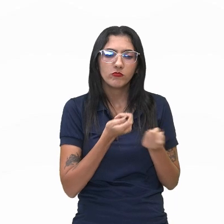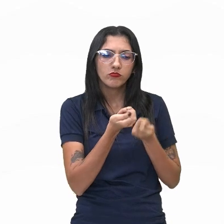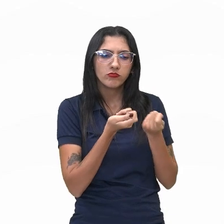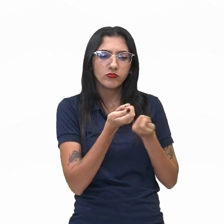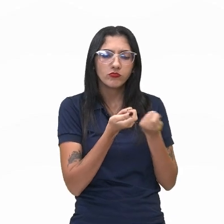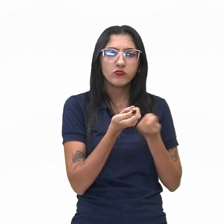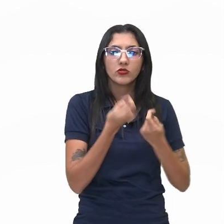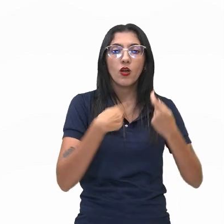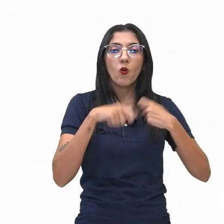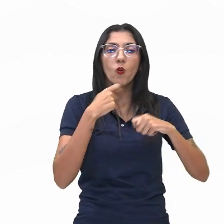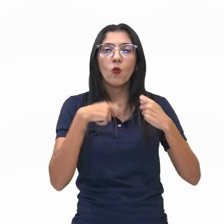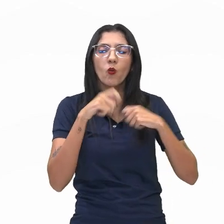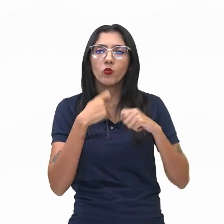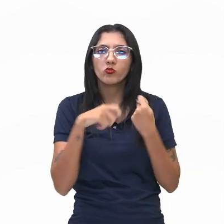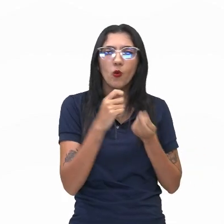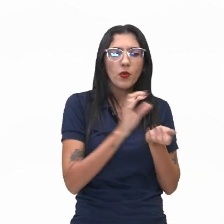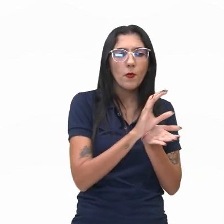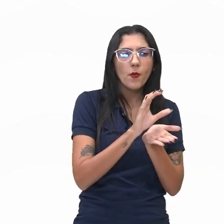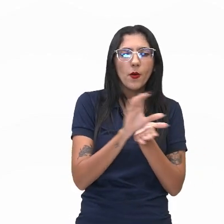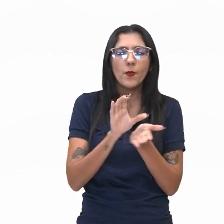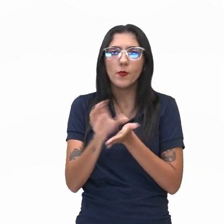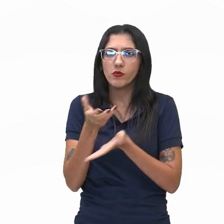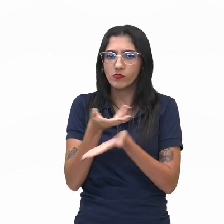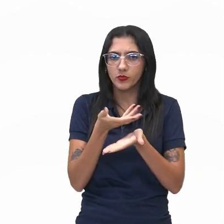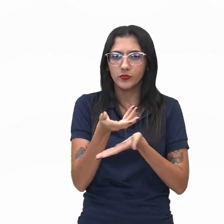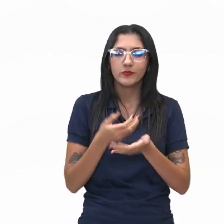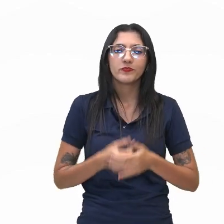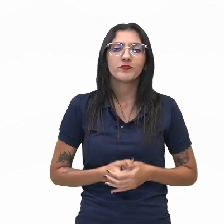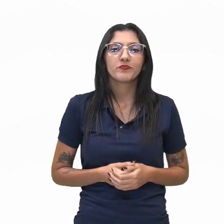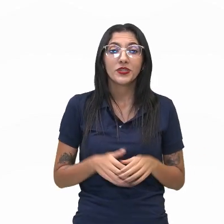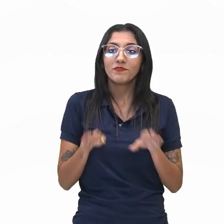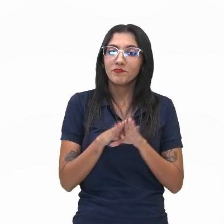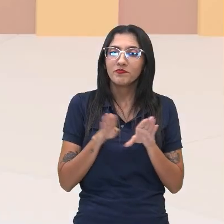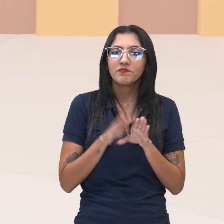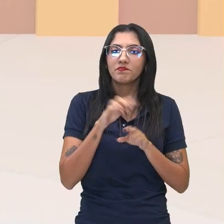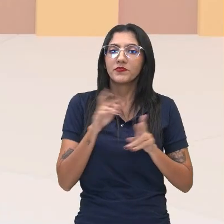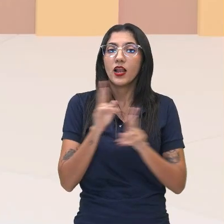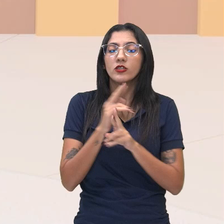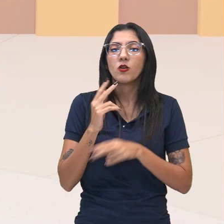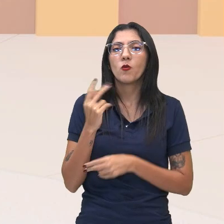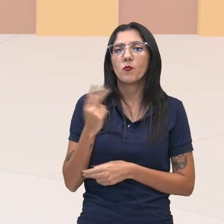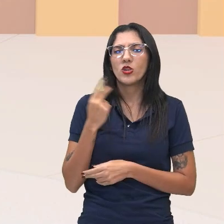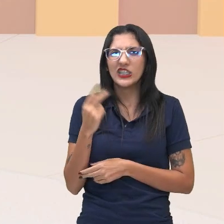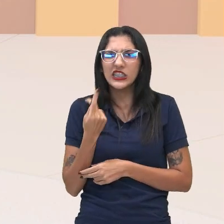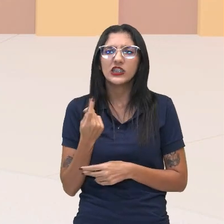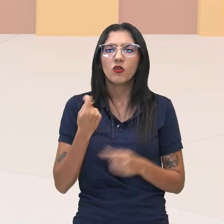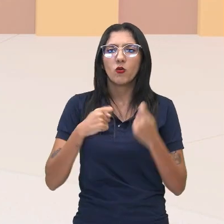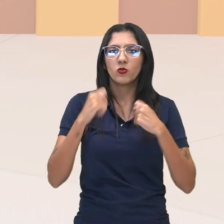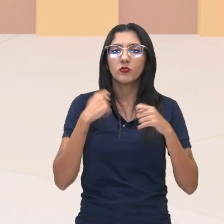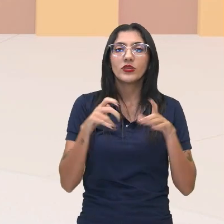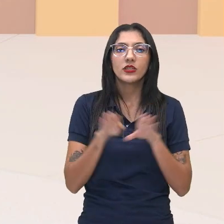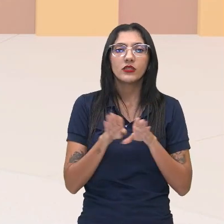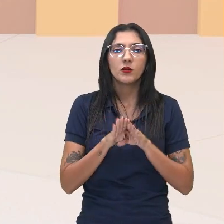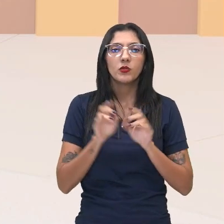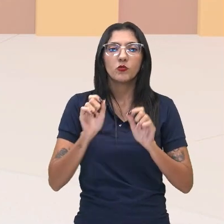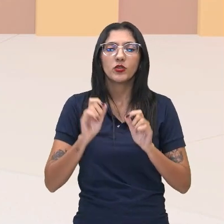parte econômica, tá? Mas além da cooperação econômica, também vamos ter o quê? A